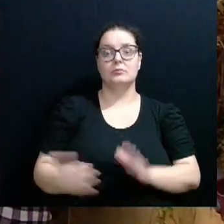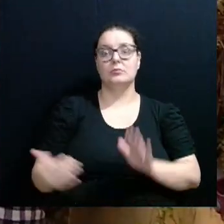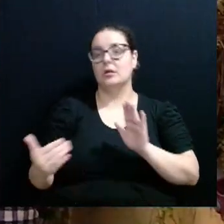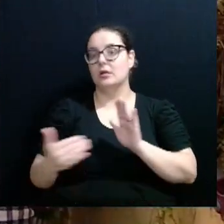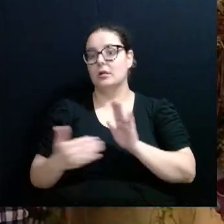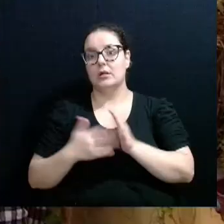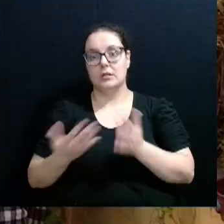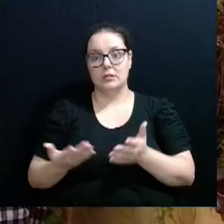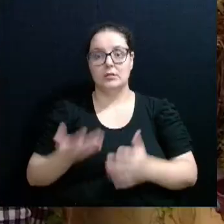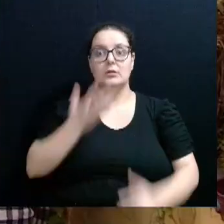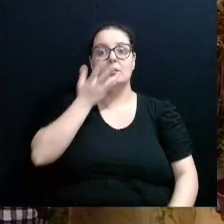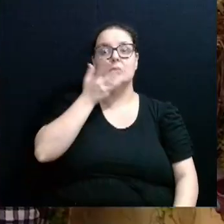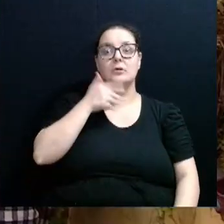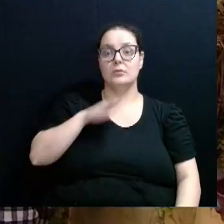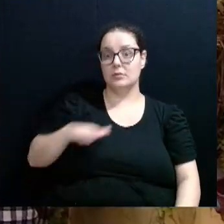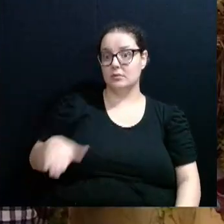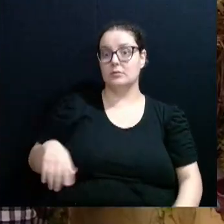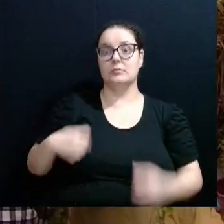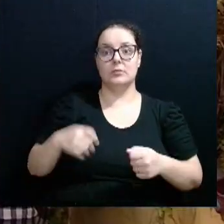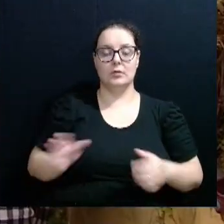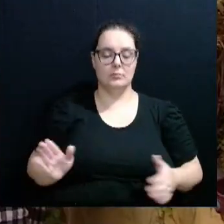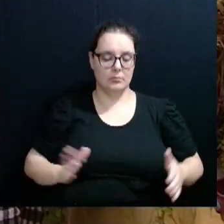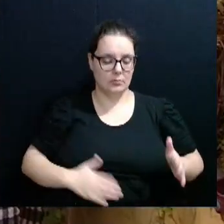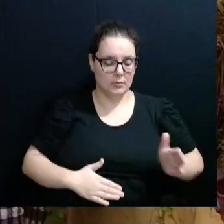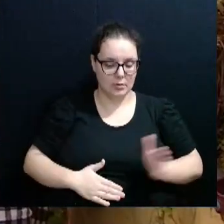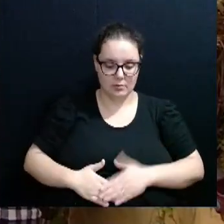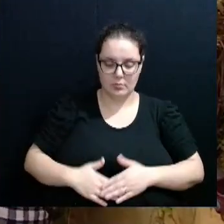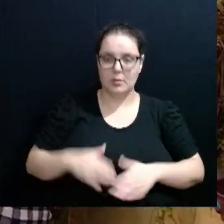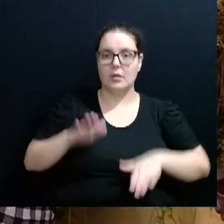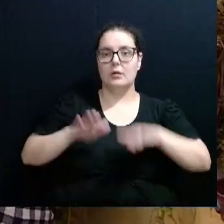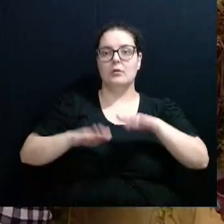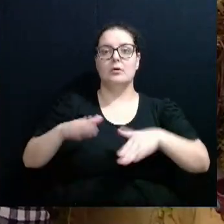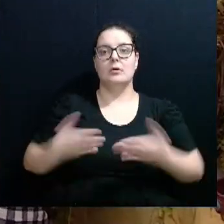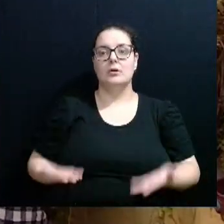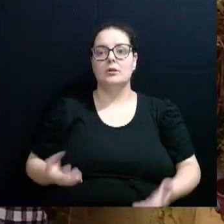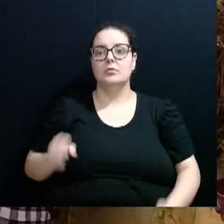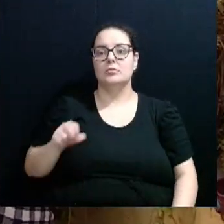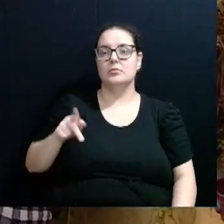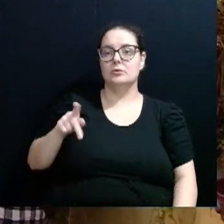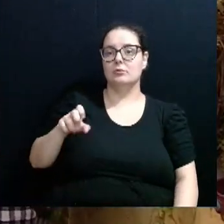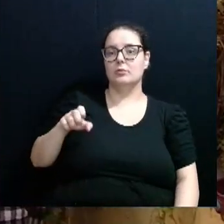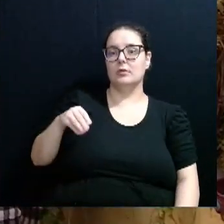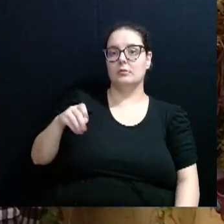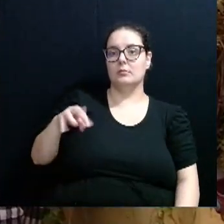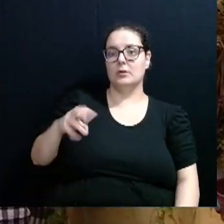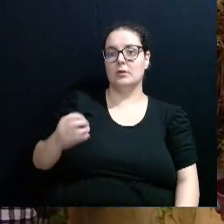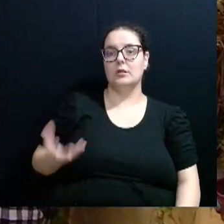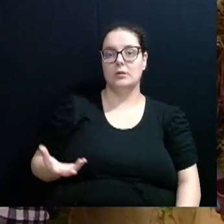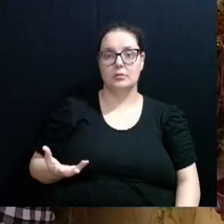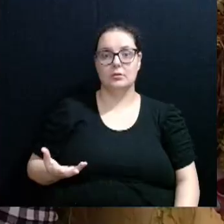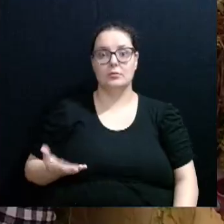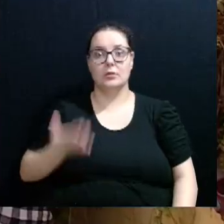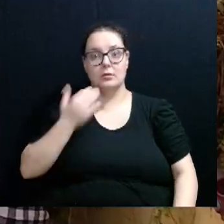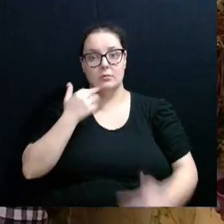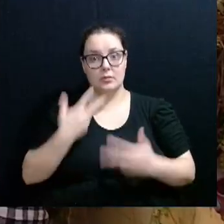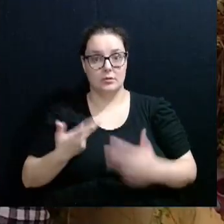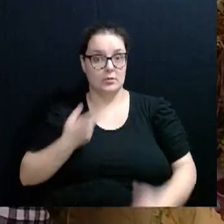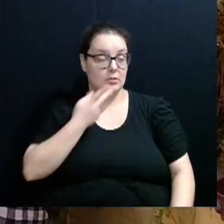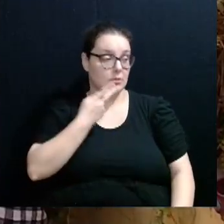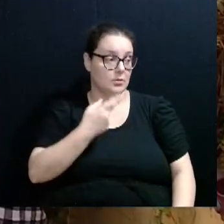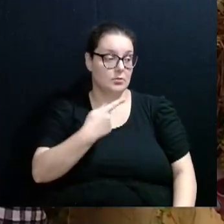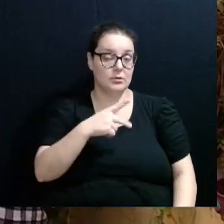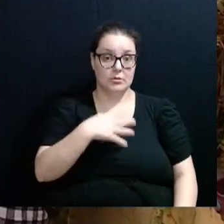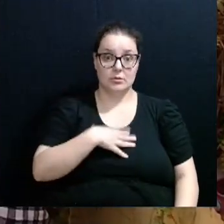estão precisando, fralda, às vezes um suplemento alimentício aqui para casa. Você falou que inclusive seu filho estuda